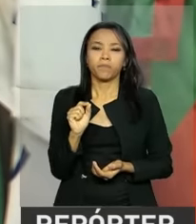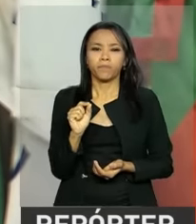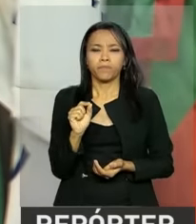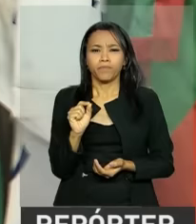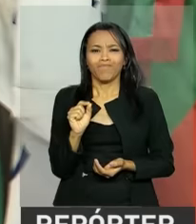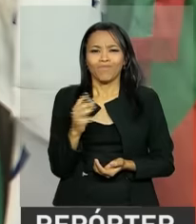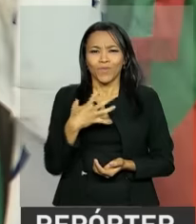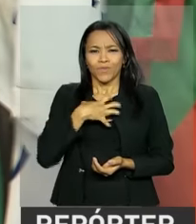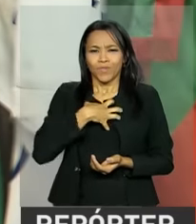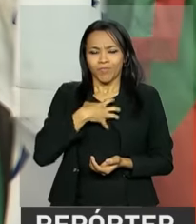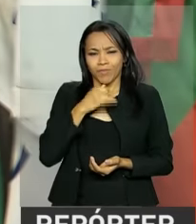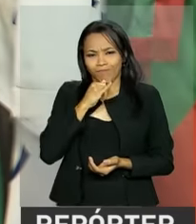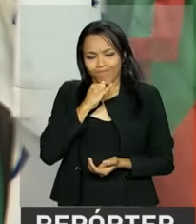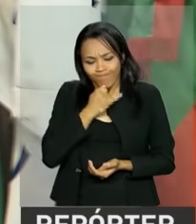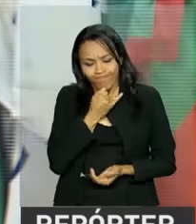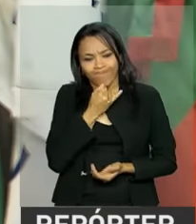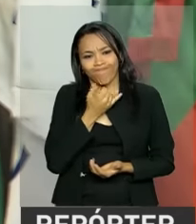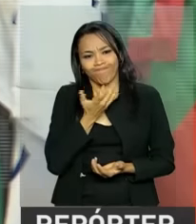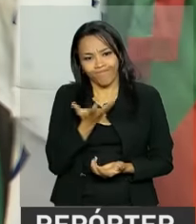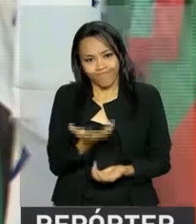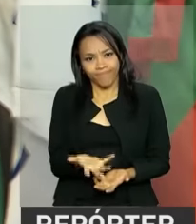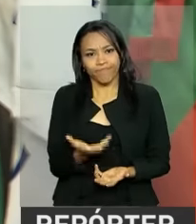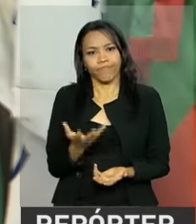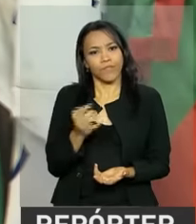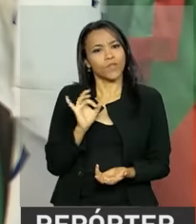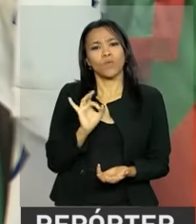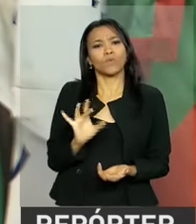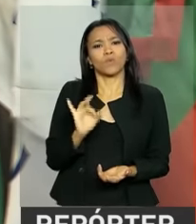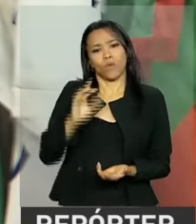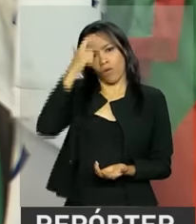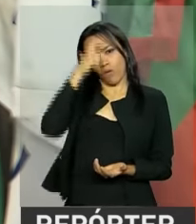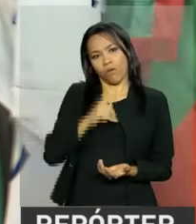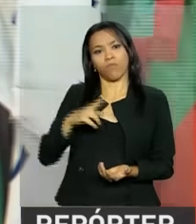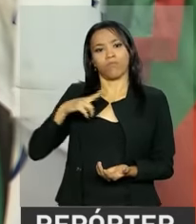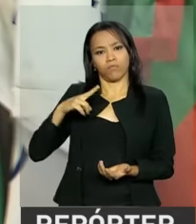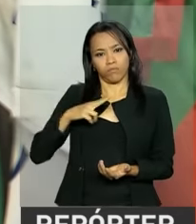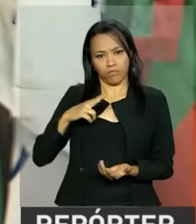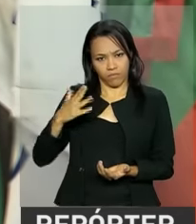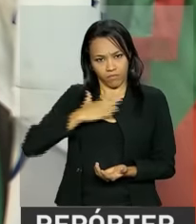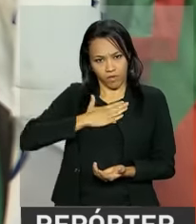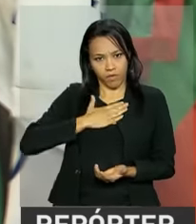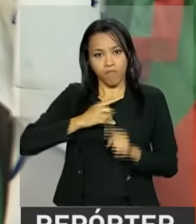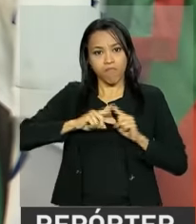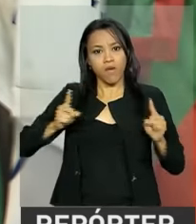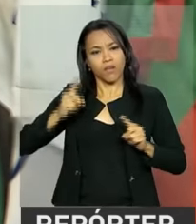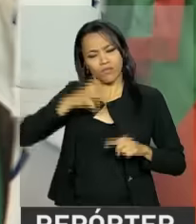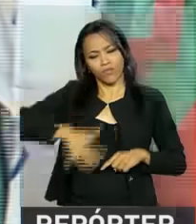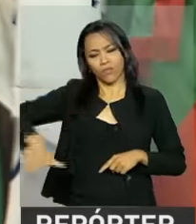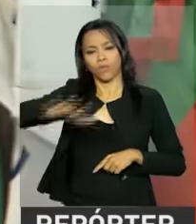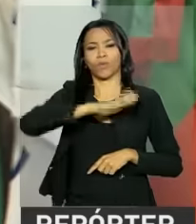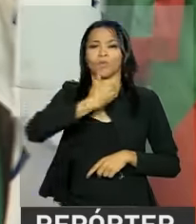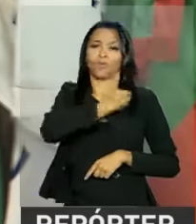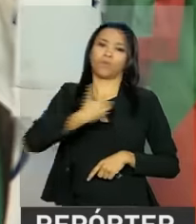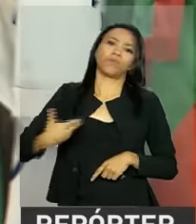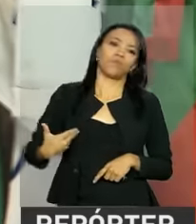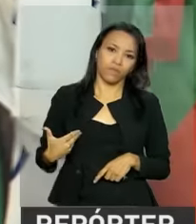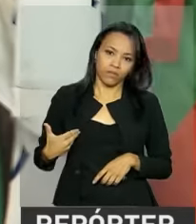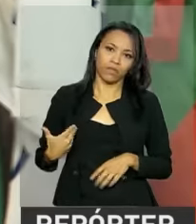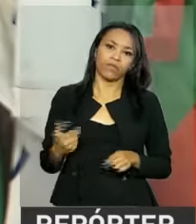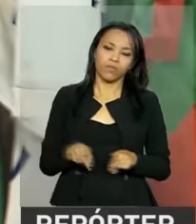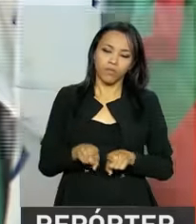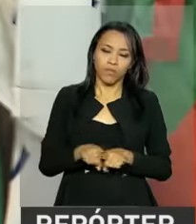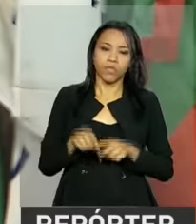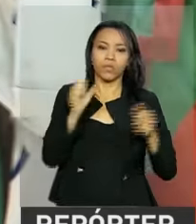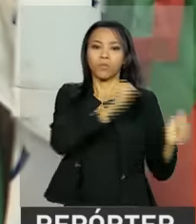o pesar não só pessoal meu mas de todo o governo brasileiro de todo o